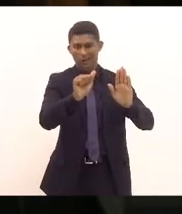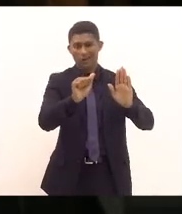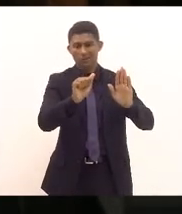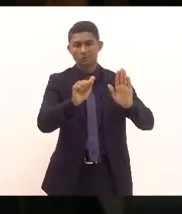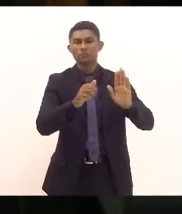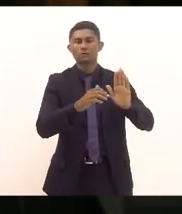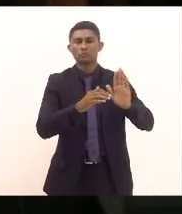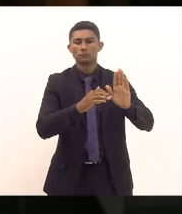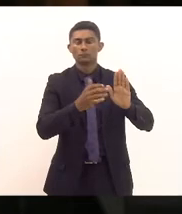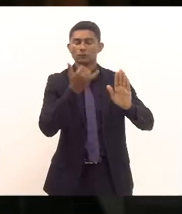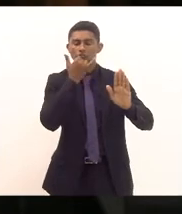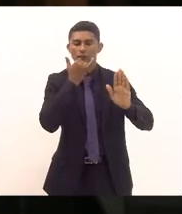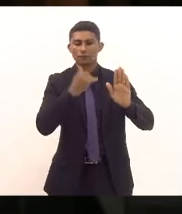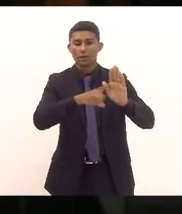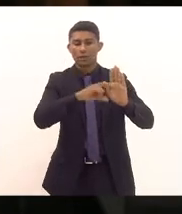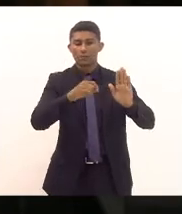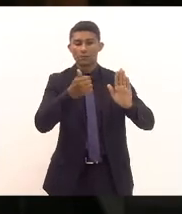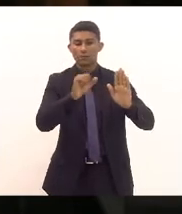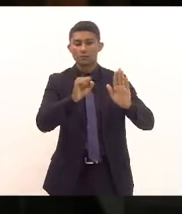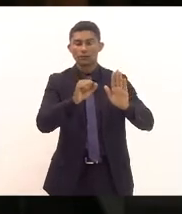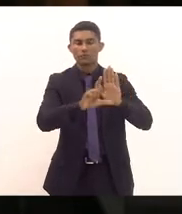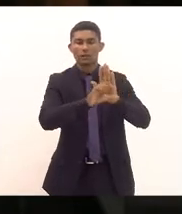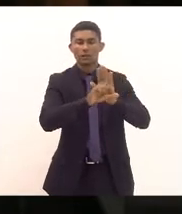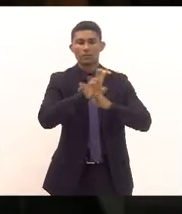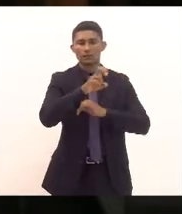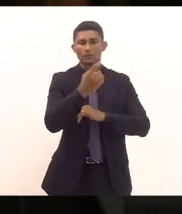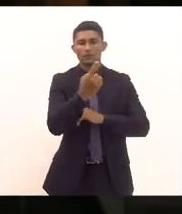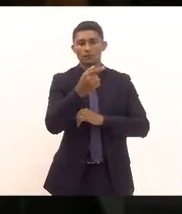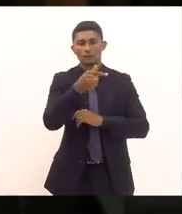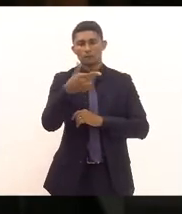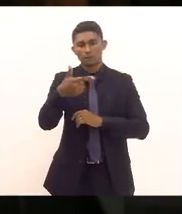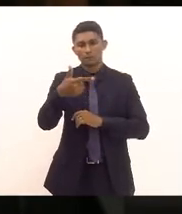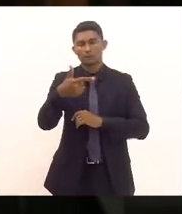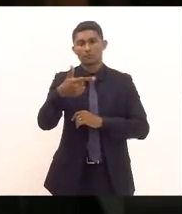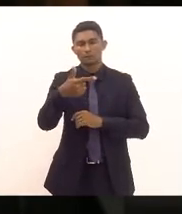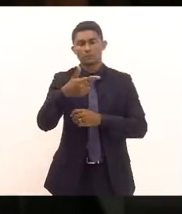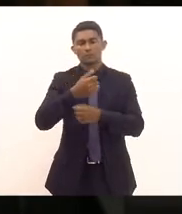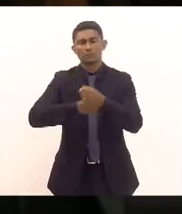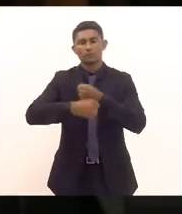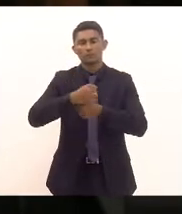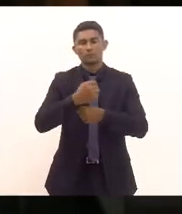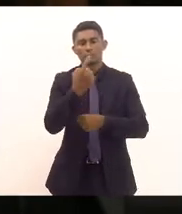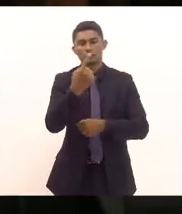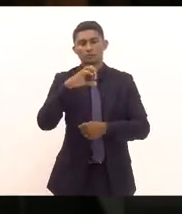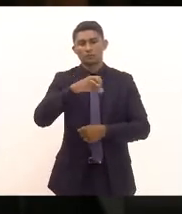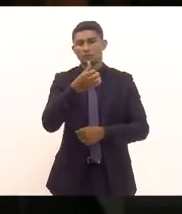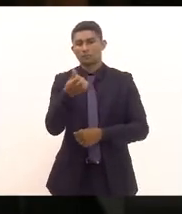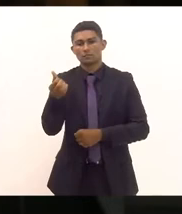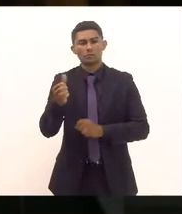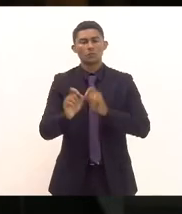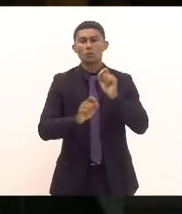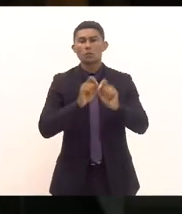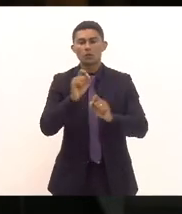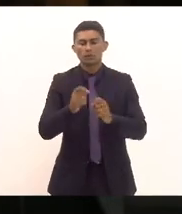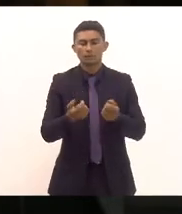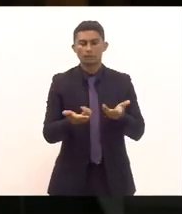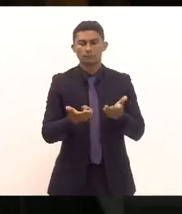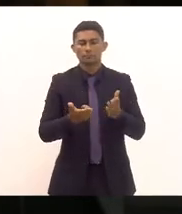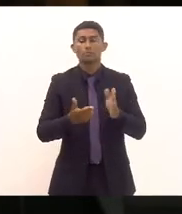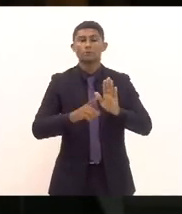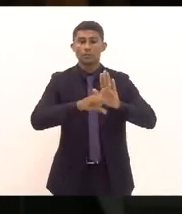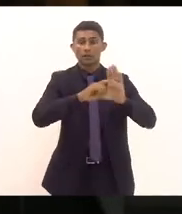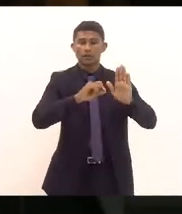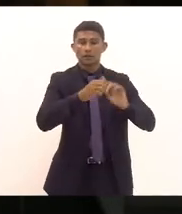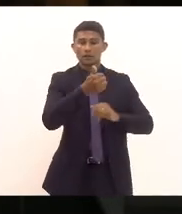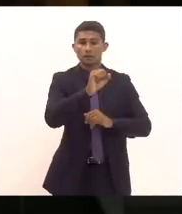desculpa Artigo 18 da Lei 51 72 de 66 dizendo o seguinte Artigo